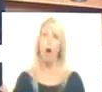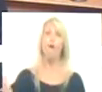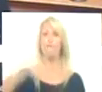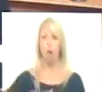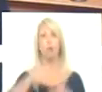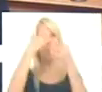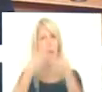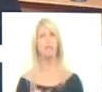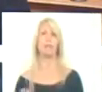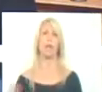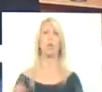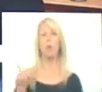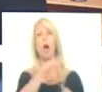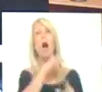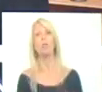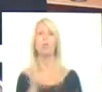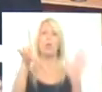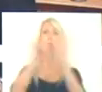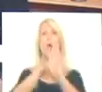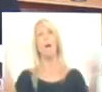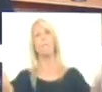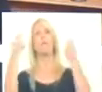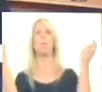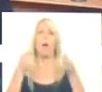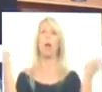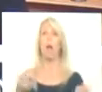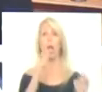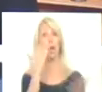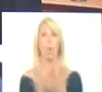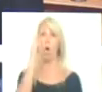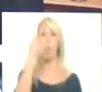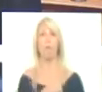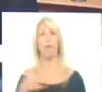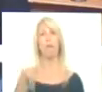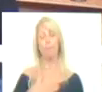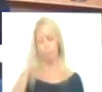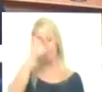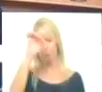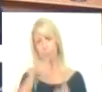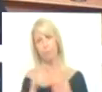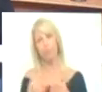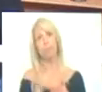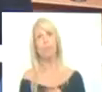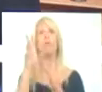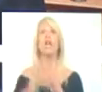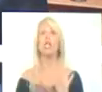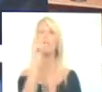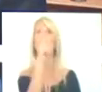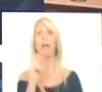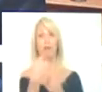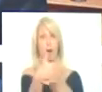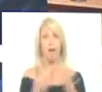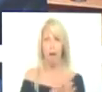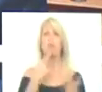é com autorizações legislativas propaganda que não colocarão uma empresa em janeiro do próximo ano no regime de IVA de caixa. Regressem